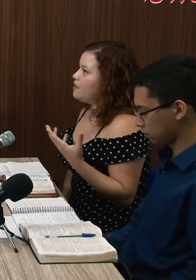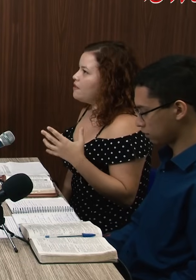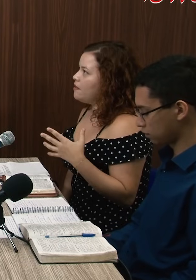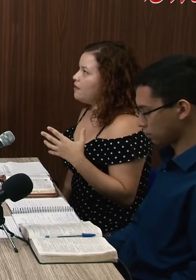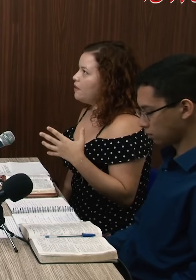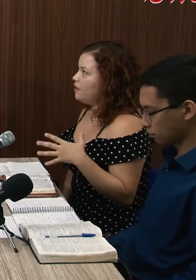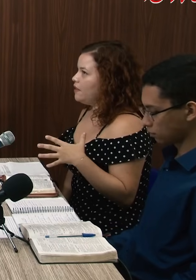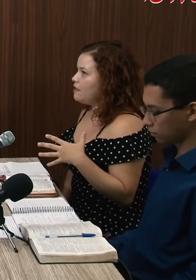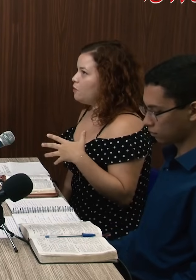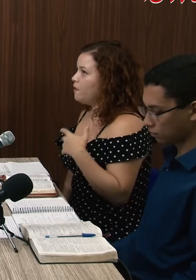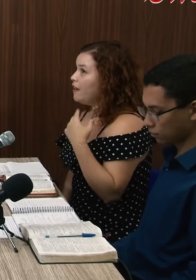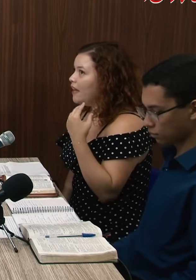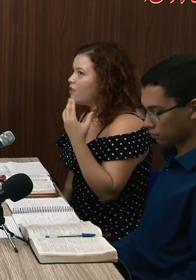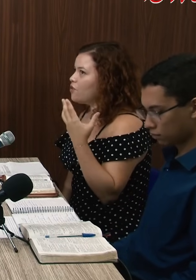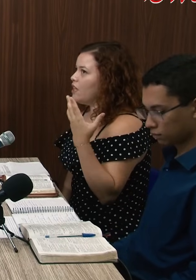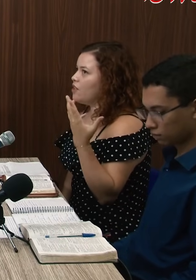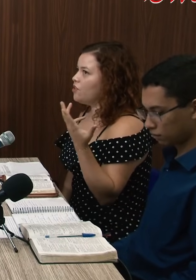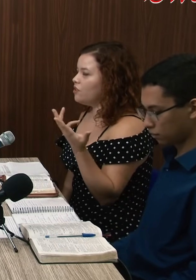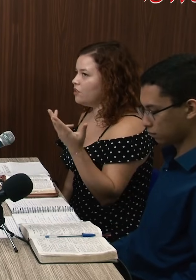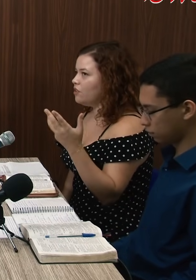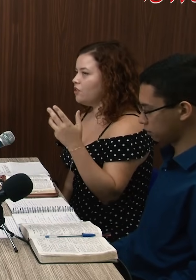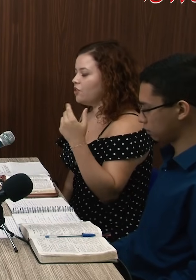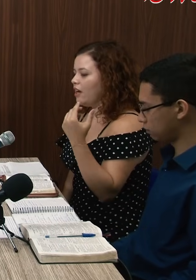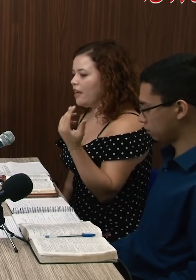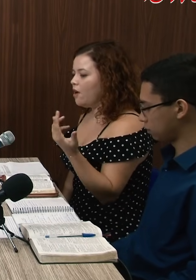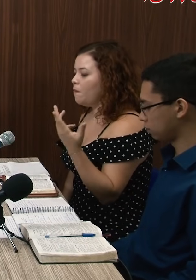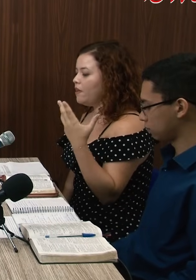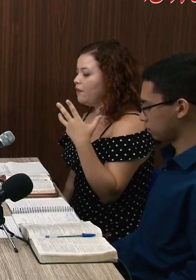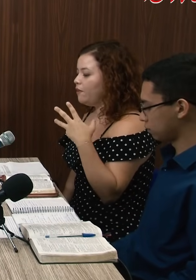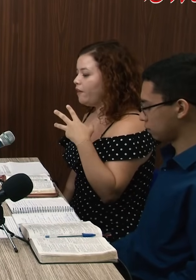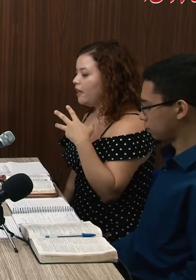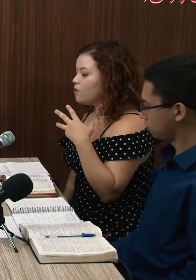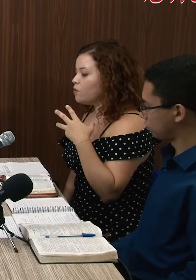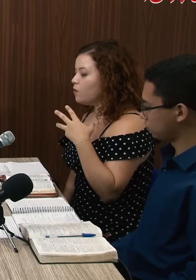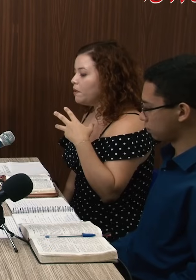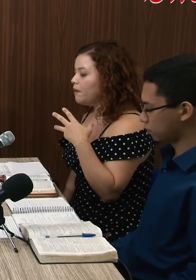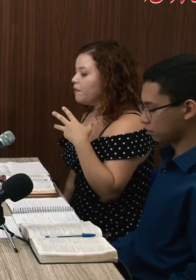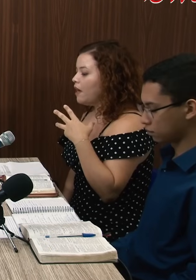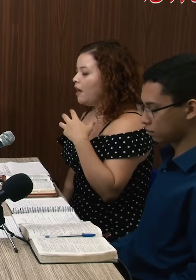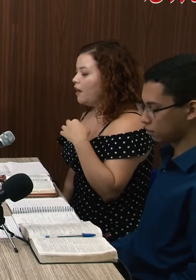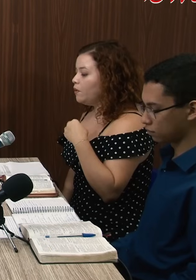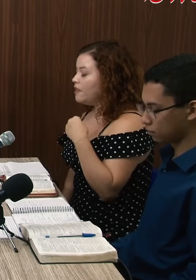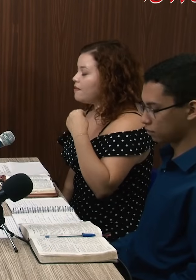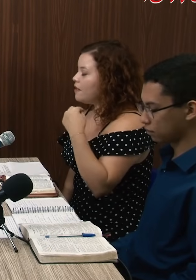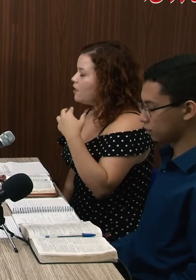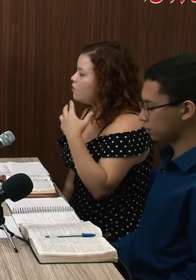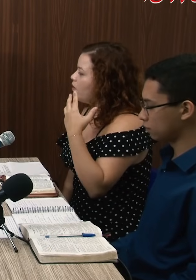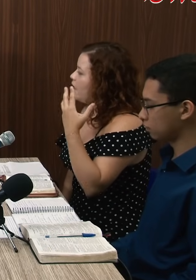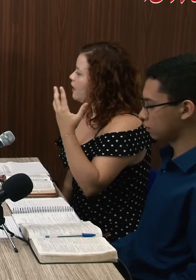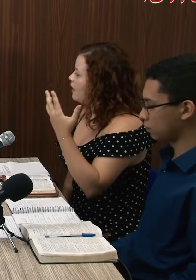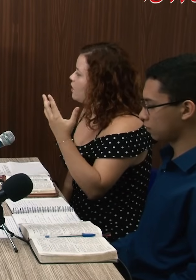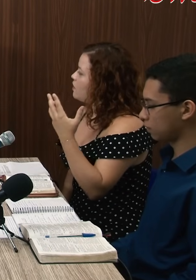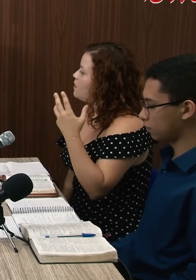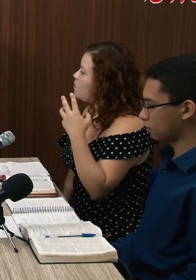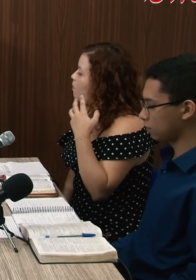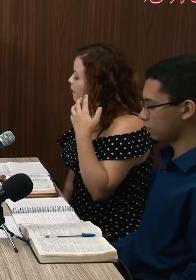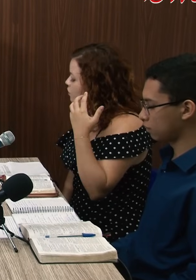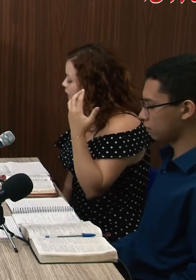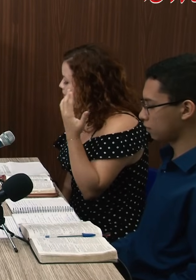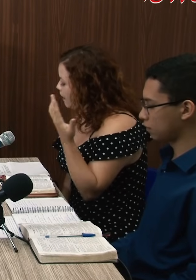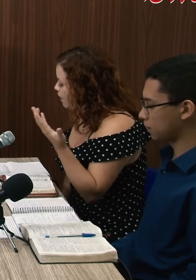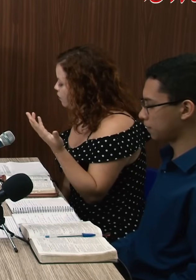muito desses privilégios, né, de Israel, e fala sobre o desejo da igreja